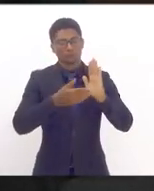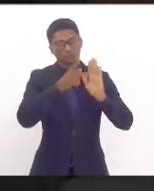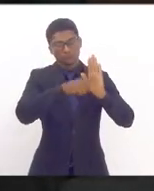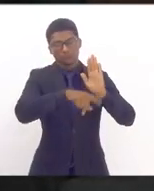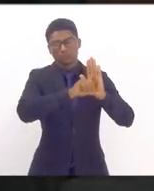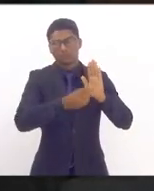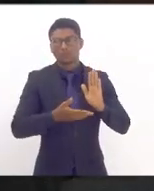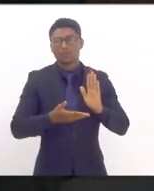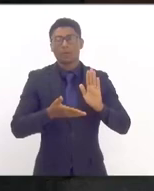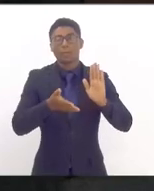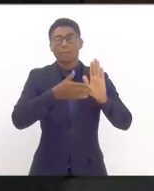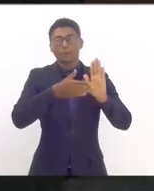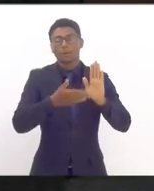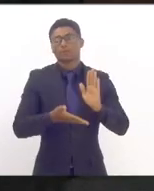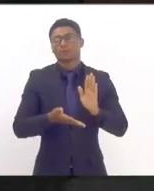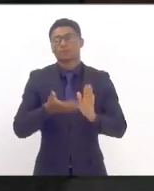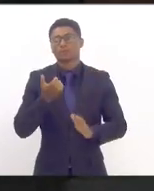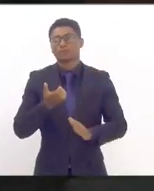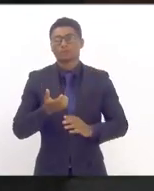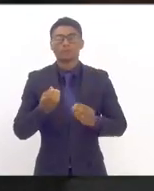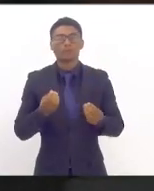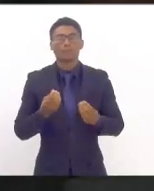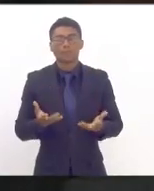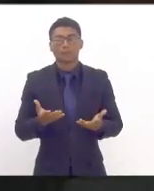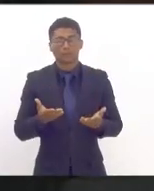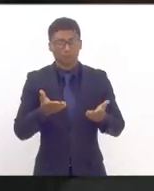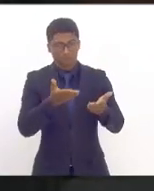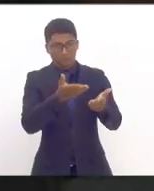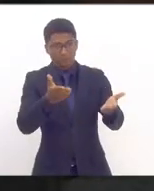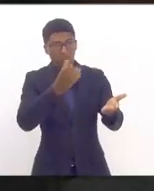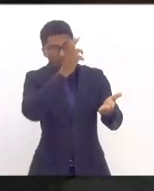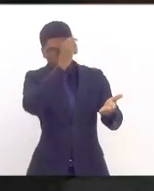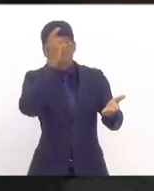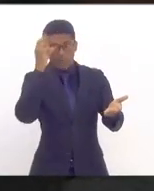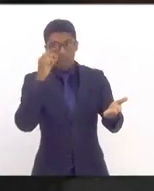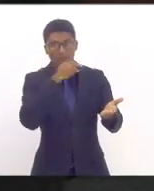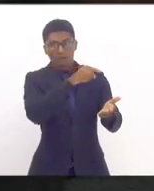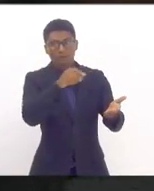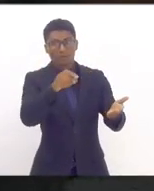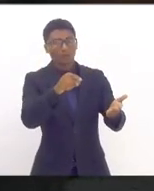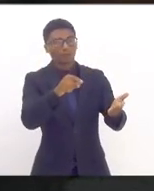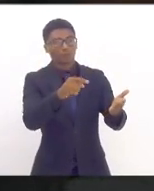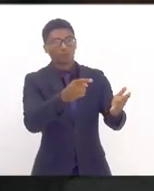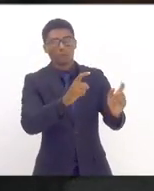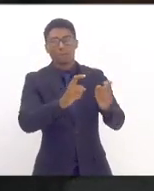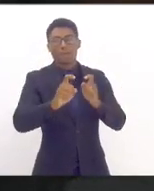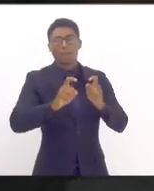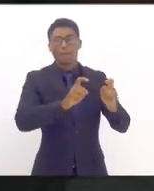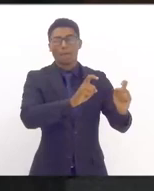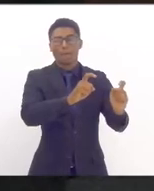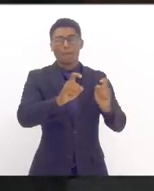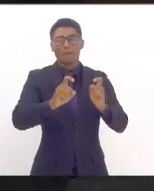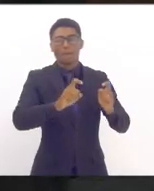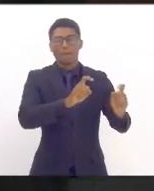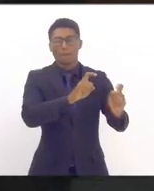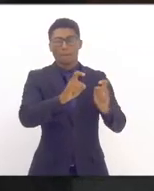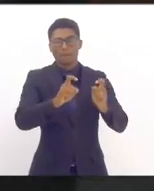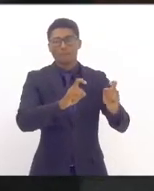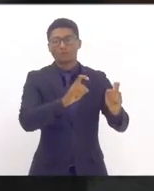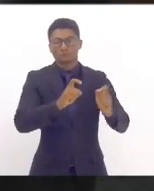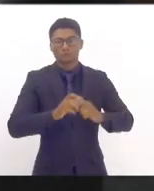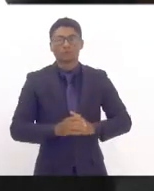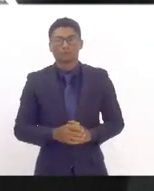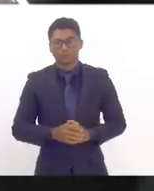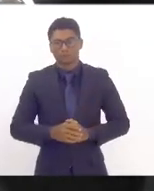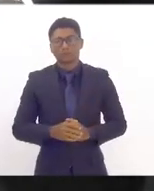da pauta de hoje para que os prefeitos Conversem entre eles nessa questão do da